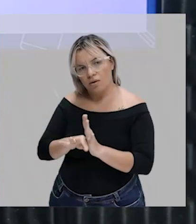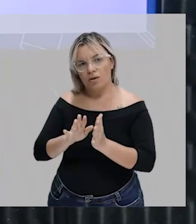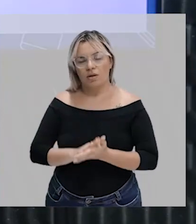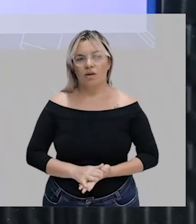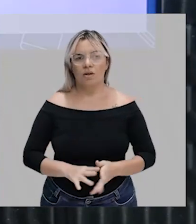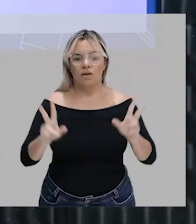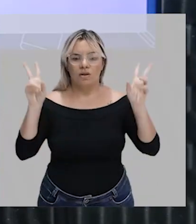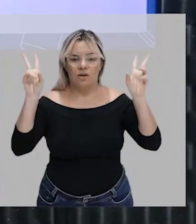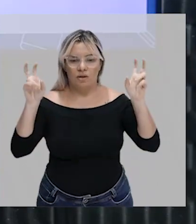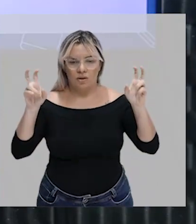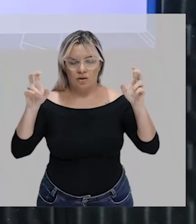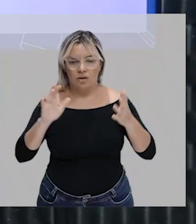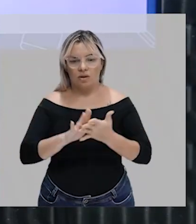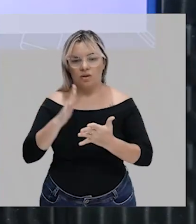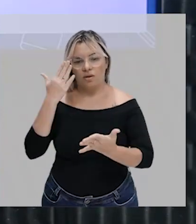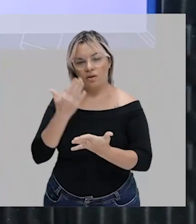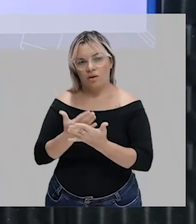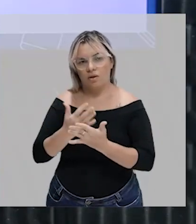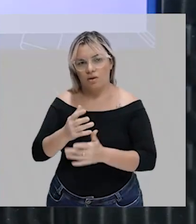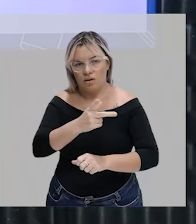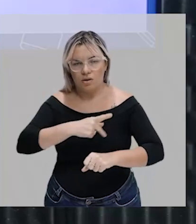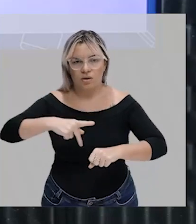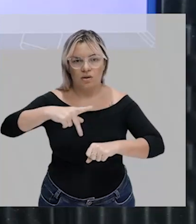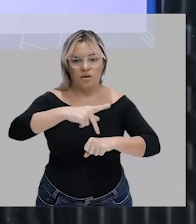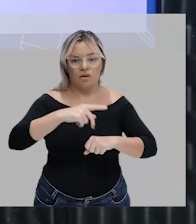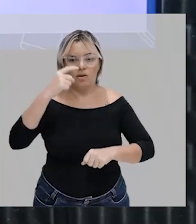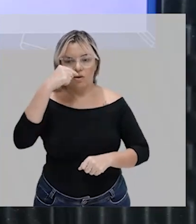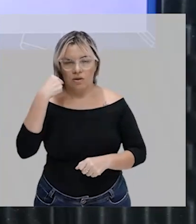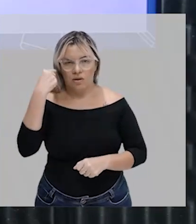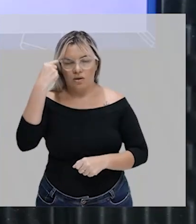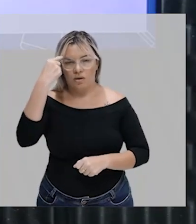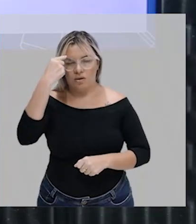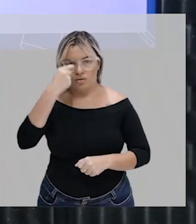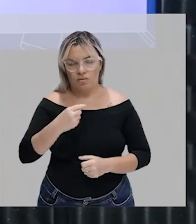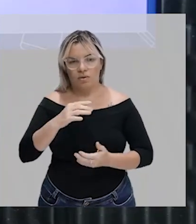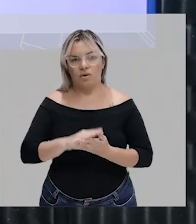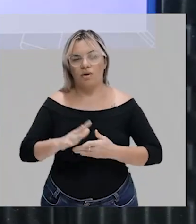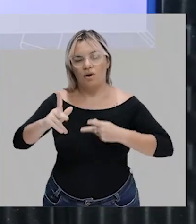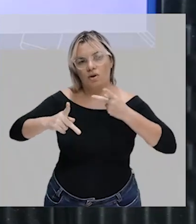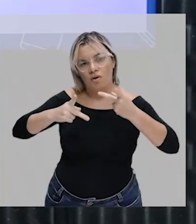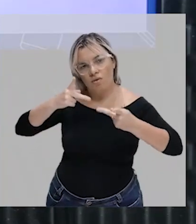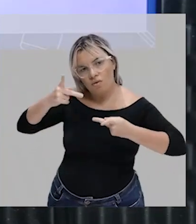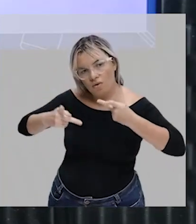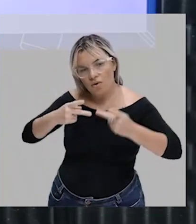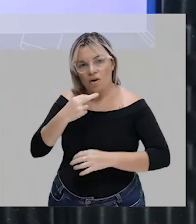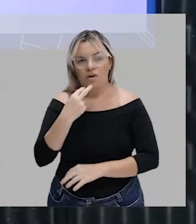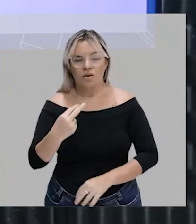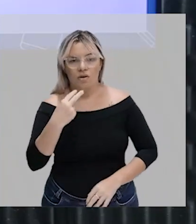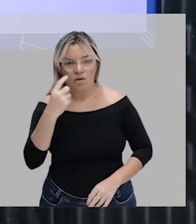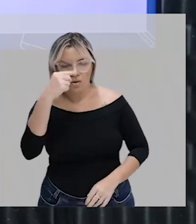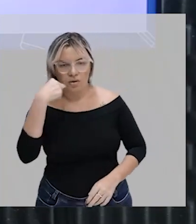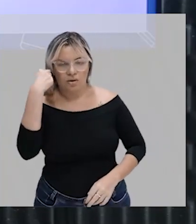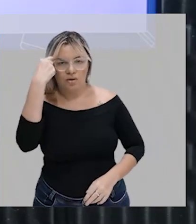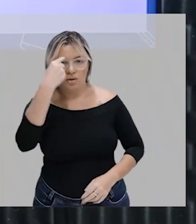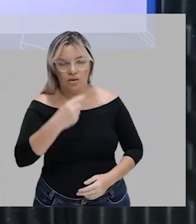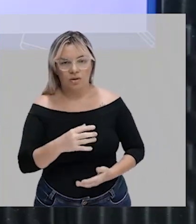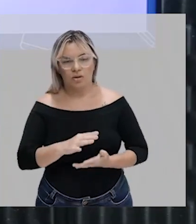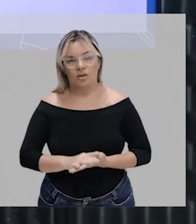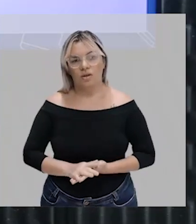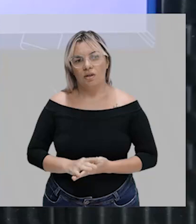estamos trabalhando, que é países hispanohablantes, são países que falam a língua espanhola e as